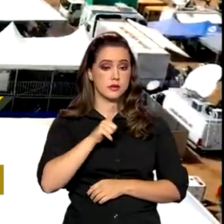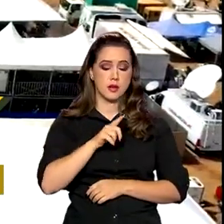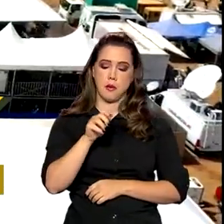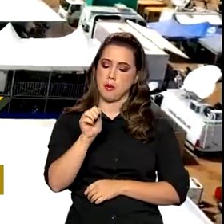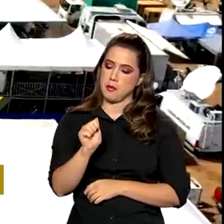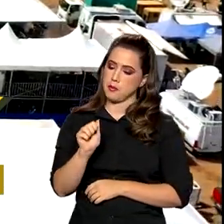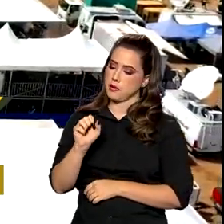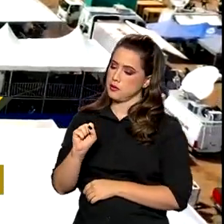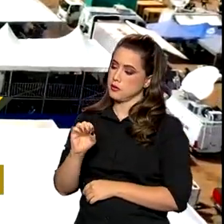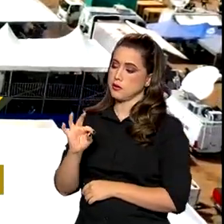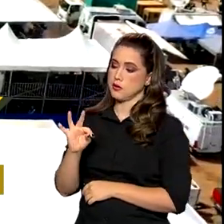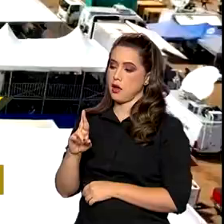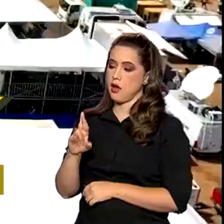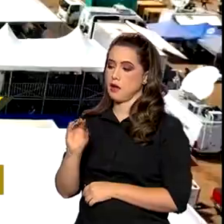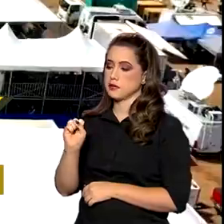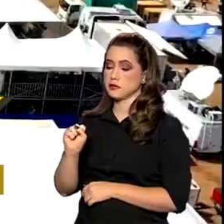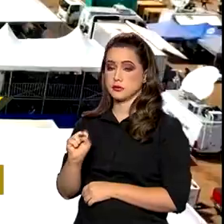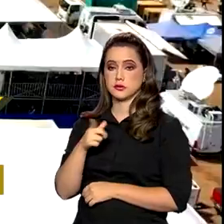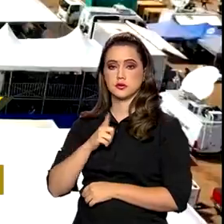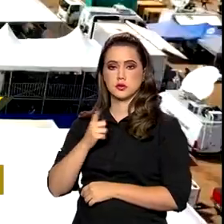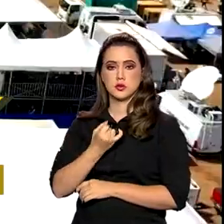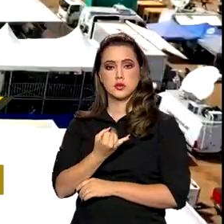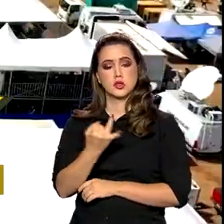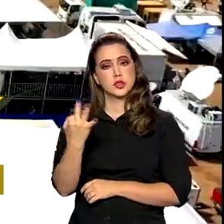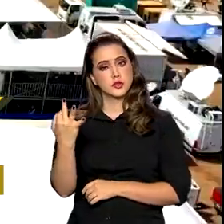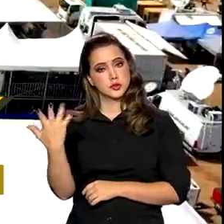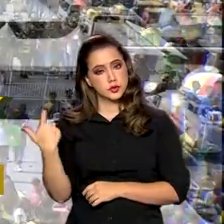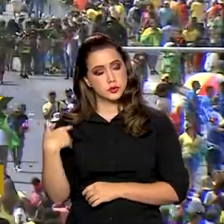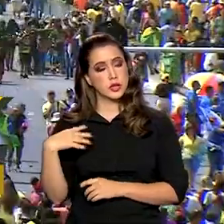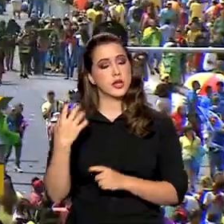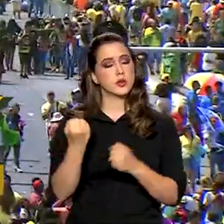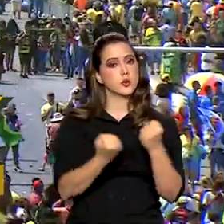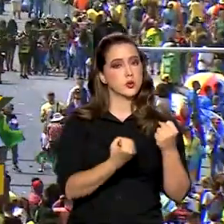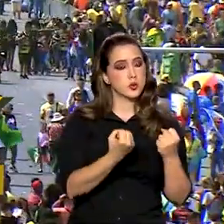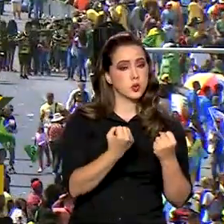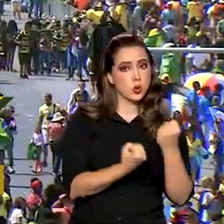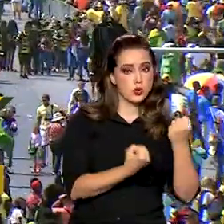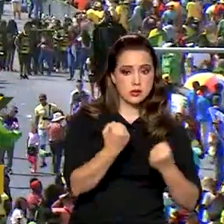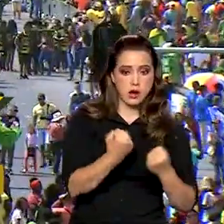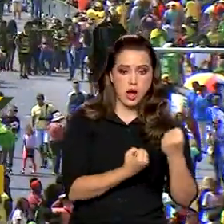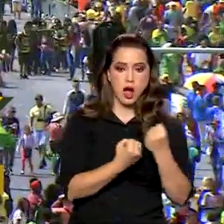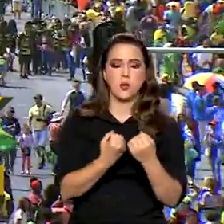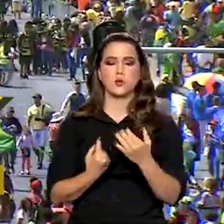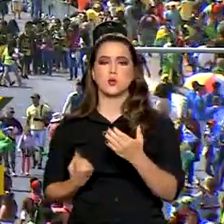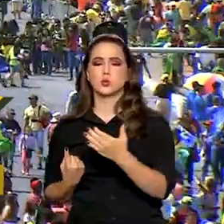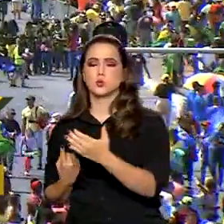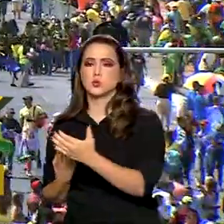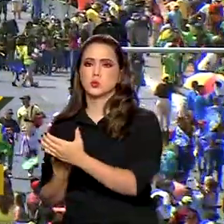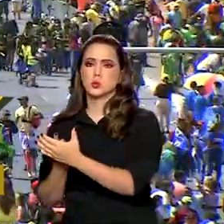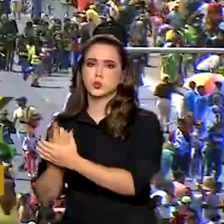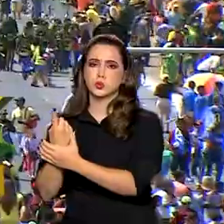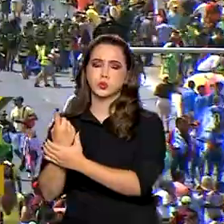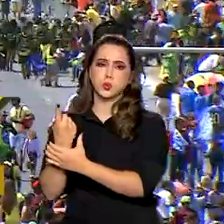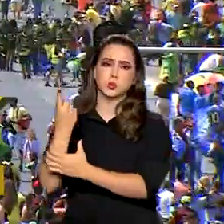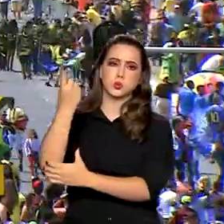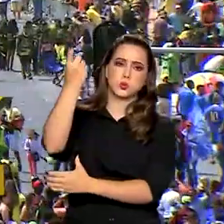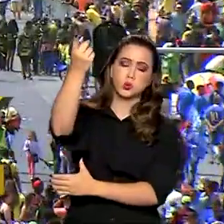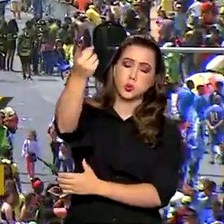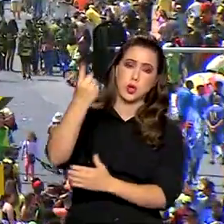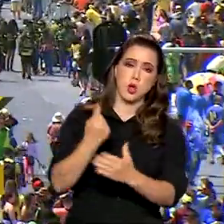né? A viatura, ela tem uma série de viaturas, temos os lançadores múltiplos de foguete, né? As viaturas ali